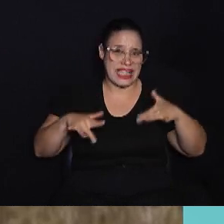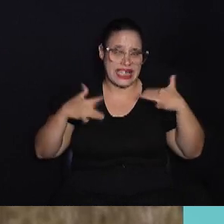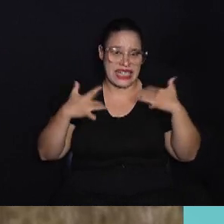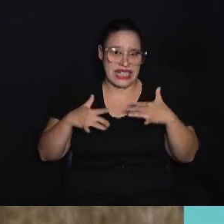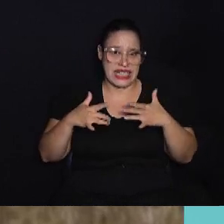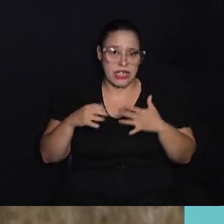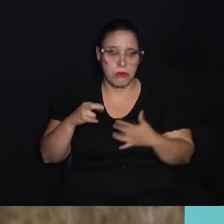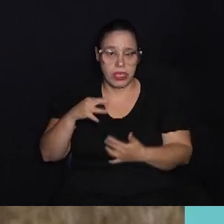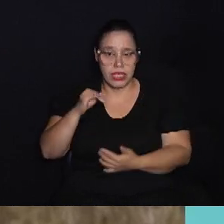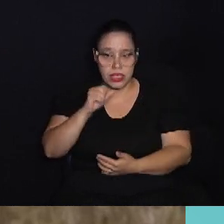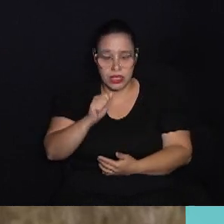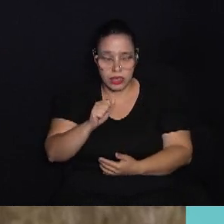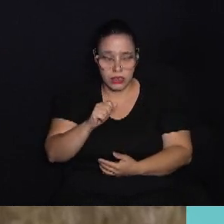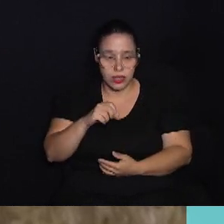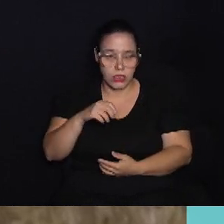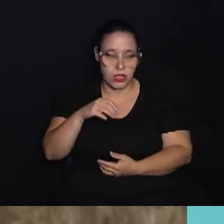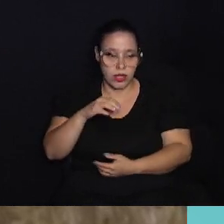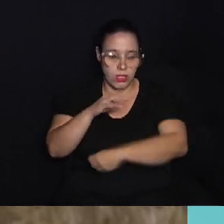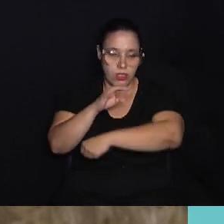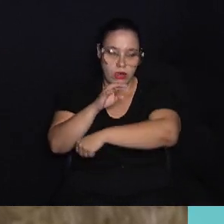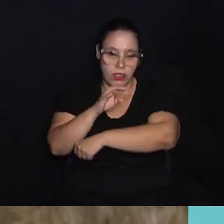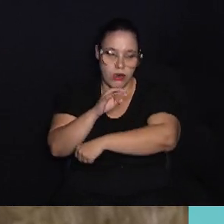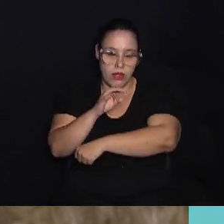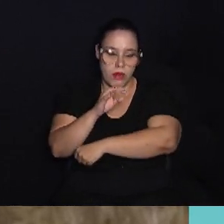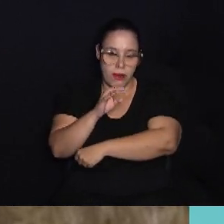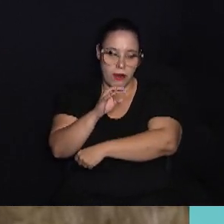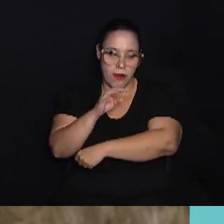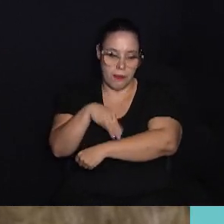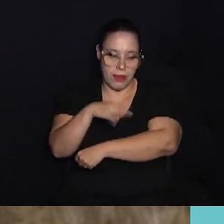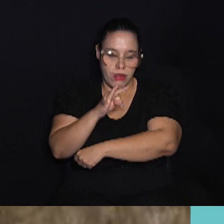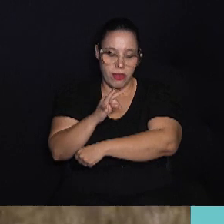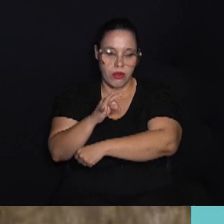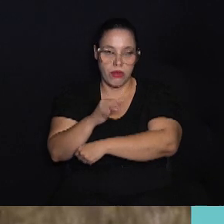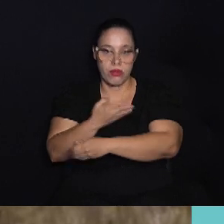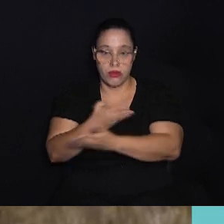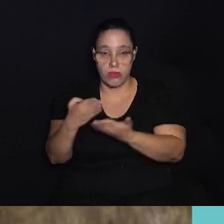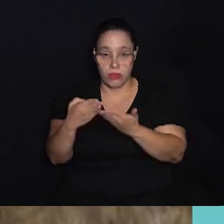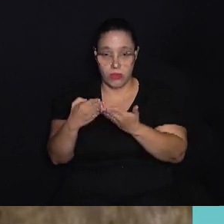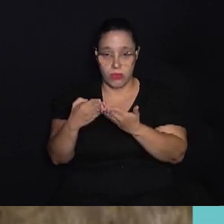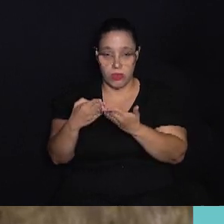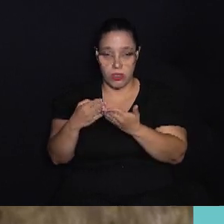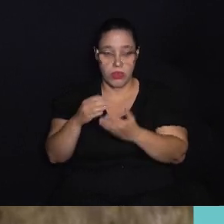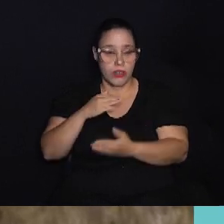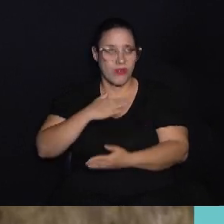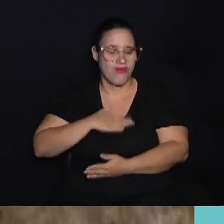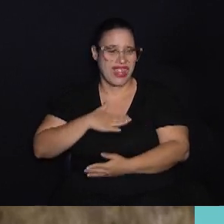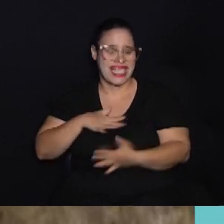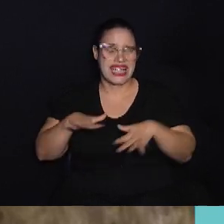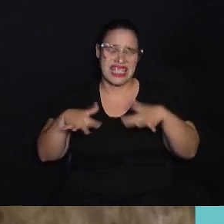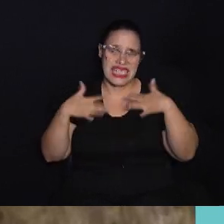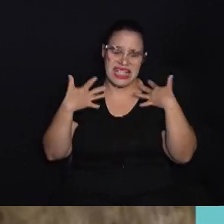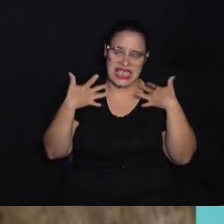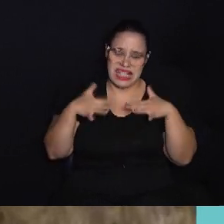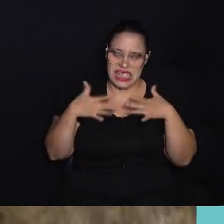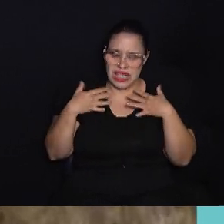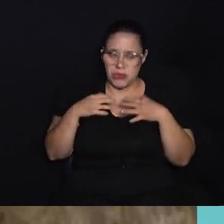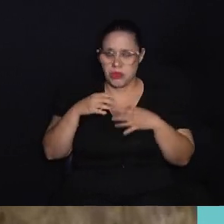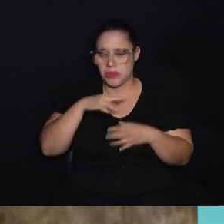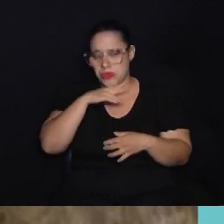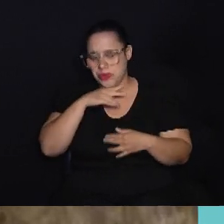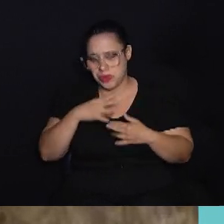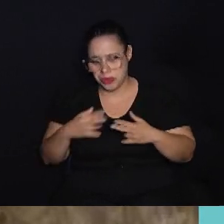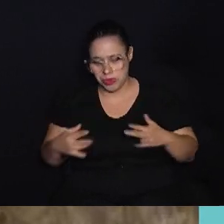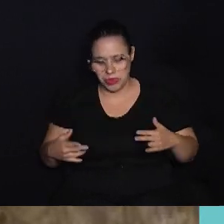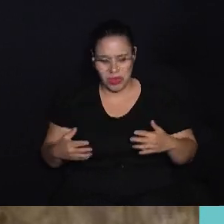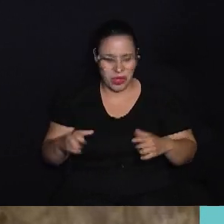proporções catastróficas. Em Miranda, Mato Grosso do Sul, os incêndios começaram no início de agosto. O cenário é